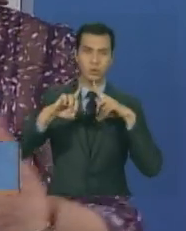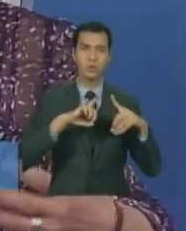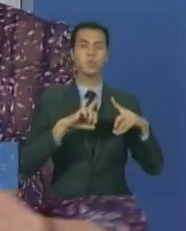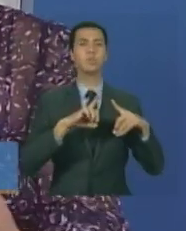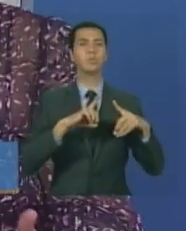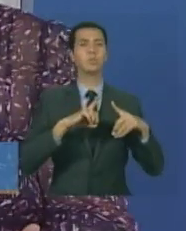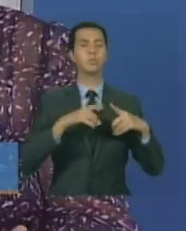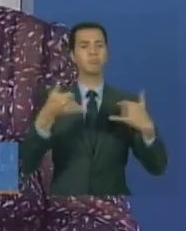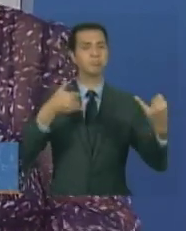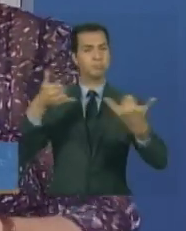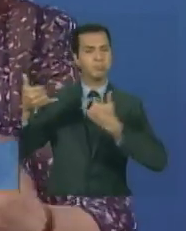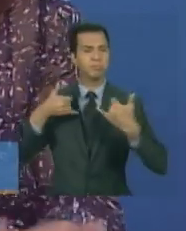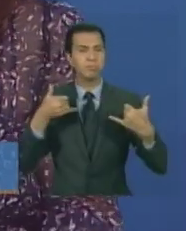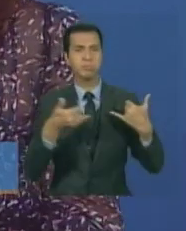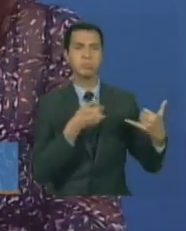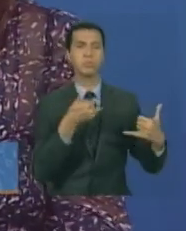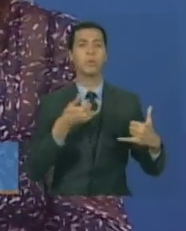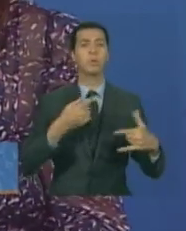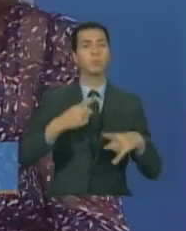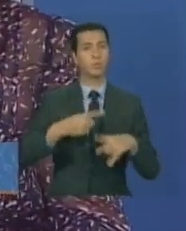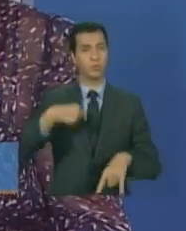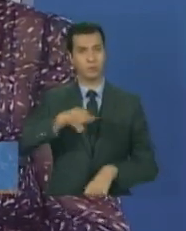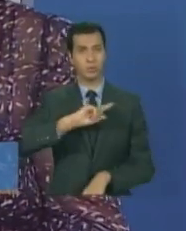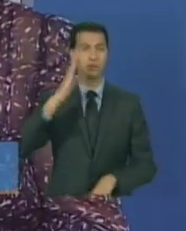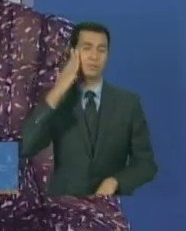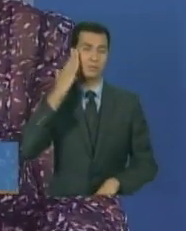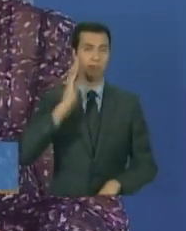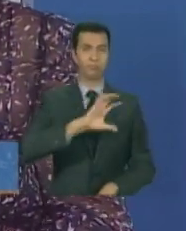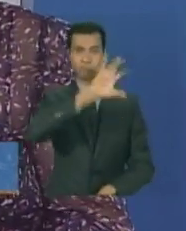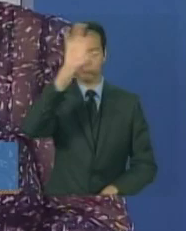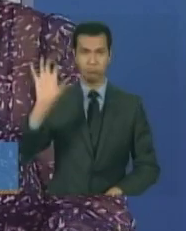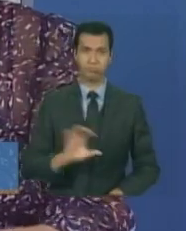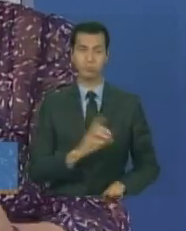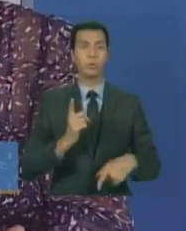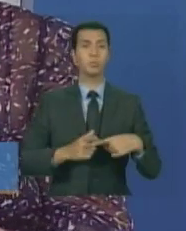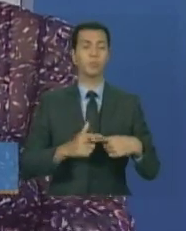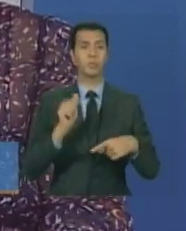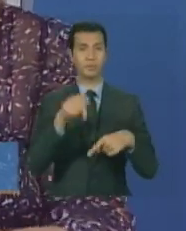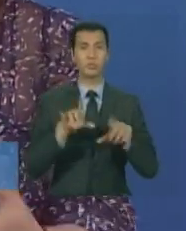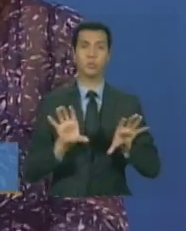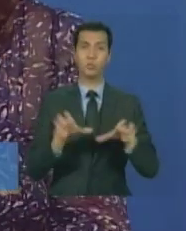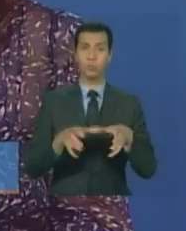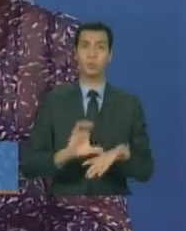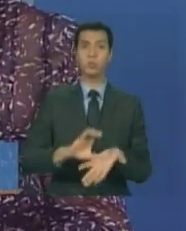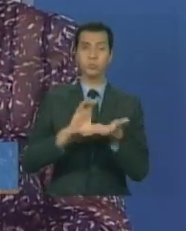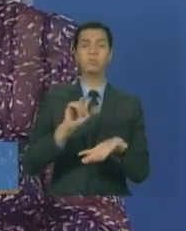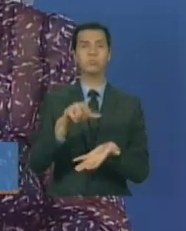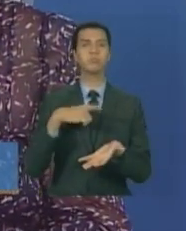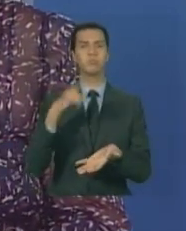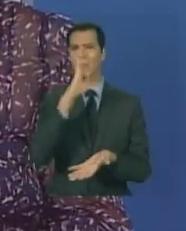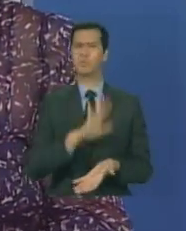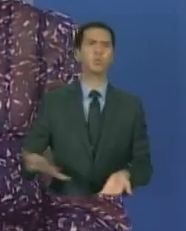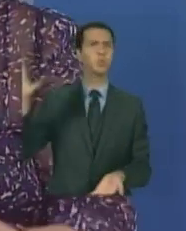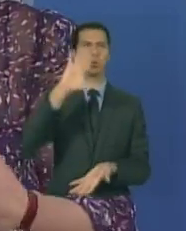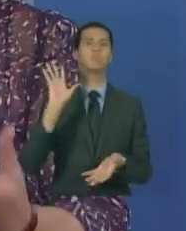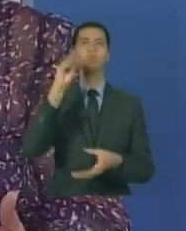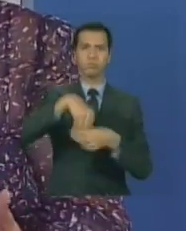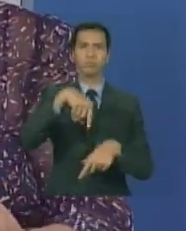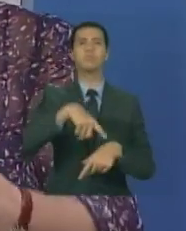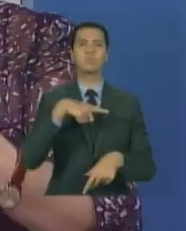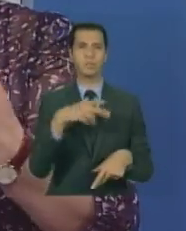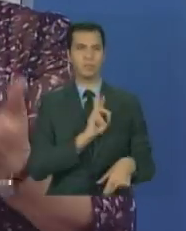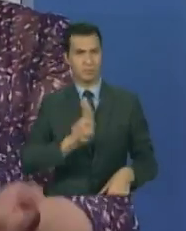as demandas regionais, porque aí nós temos todo o Brasil representado nessa comissão, também no Conselho Nacional, né, onde a